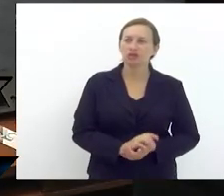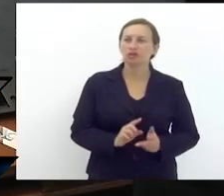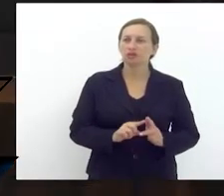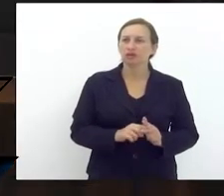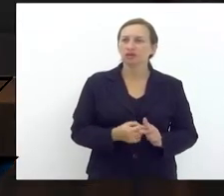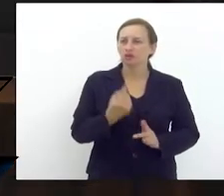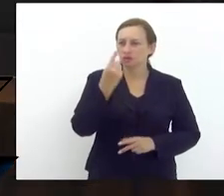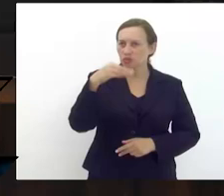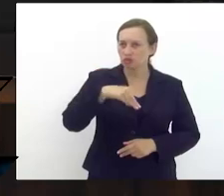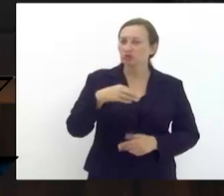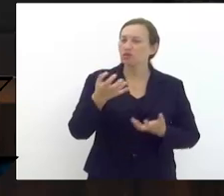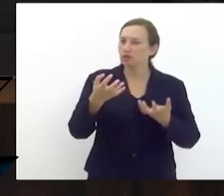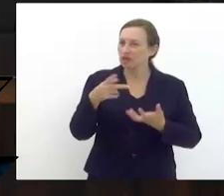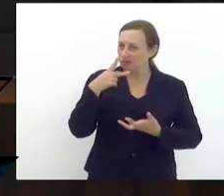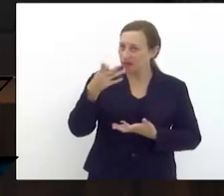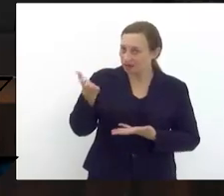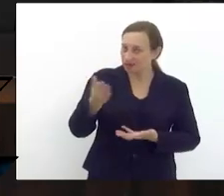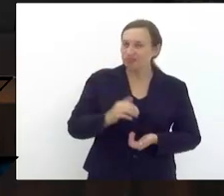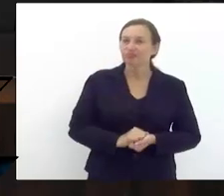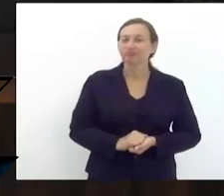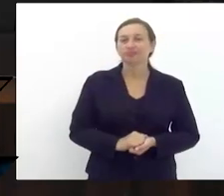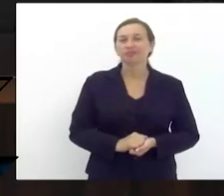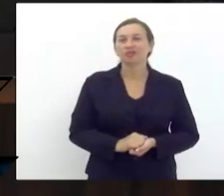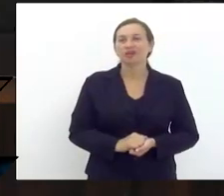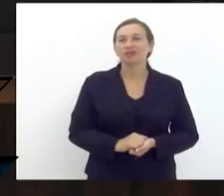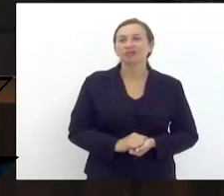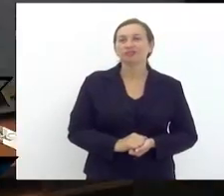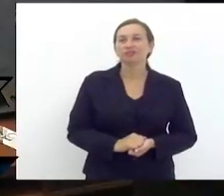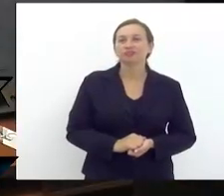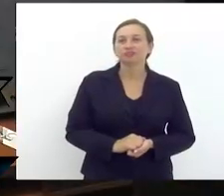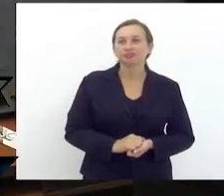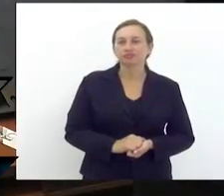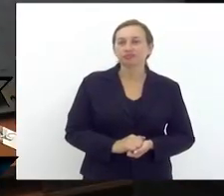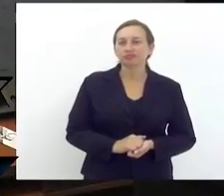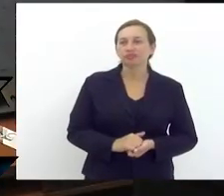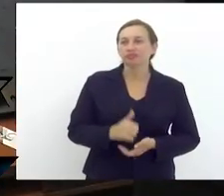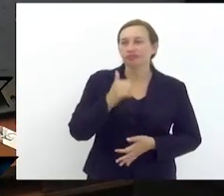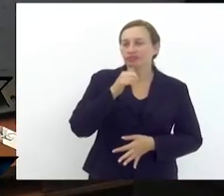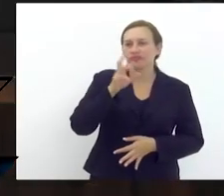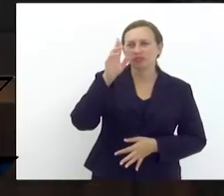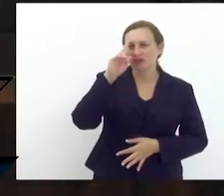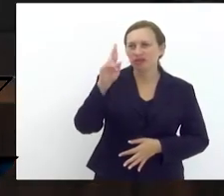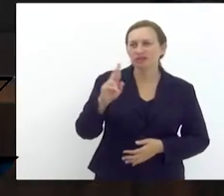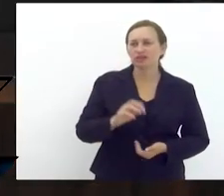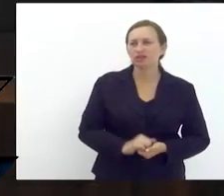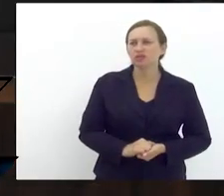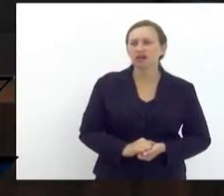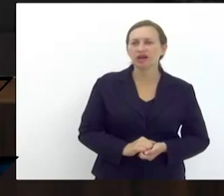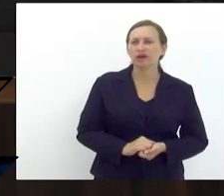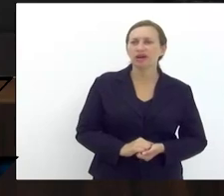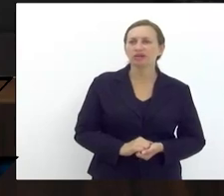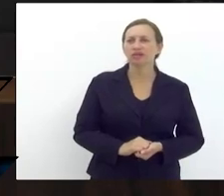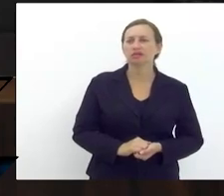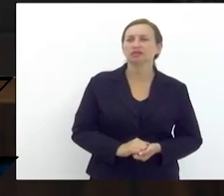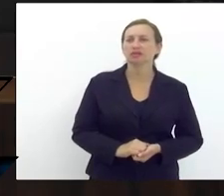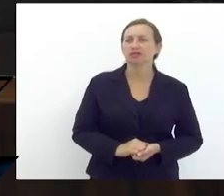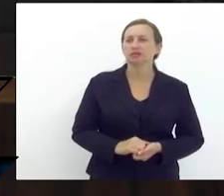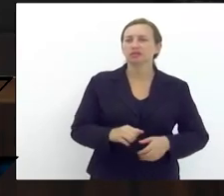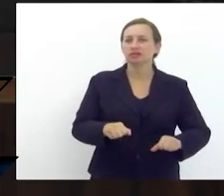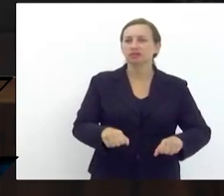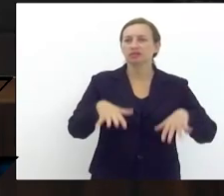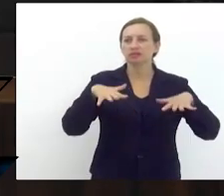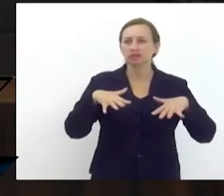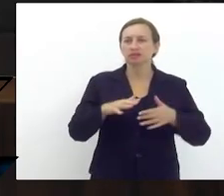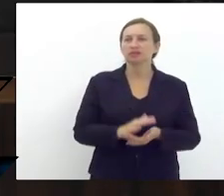mas eu quero uma parte vossa excelência não estava naquele momento no plenário e